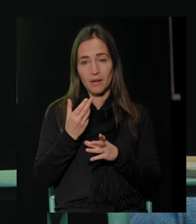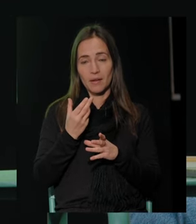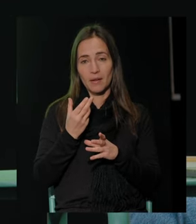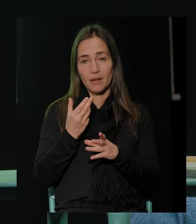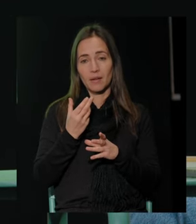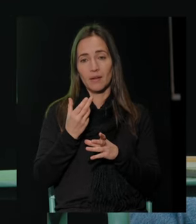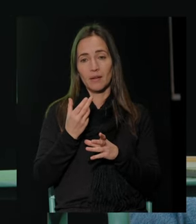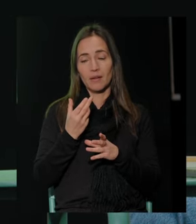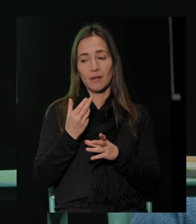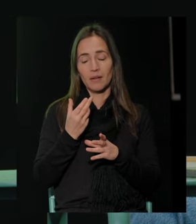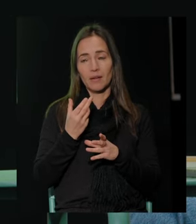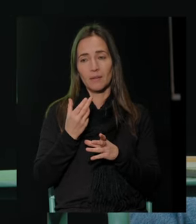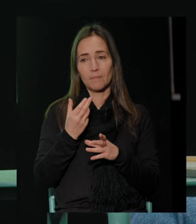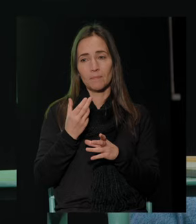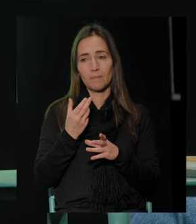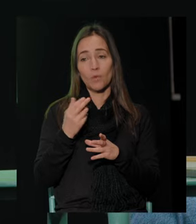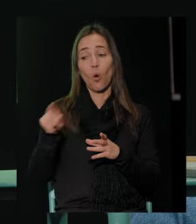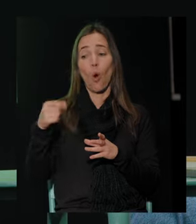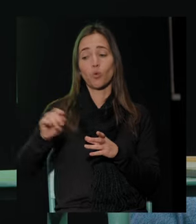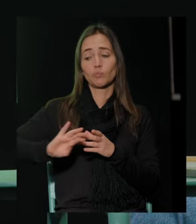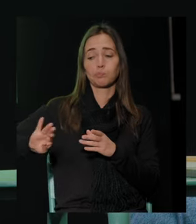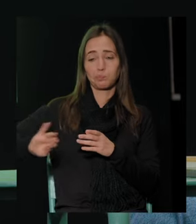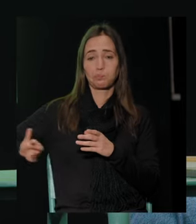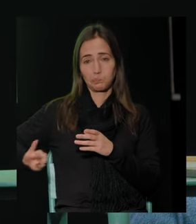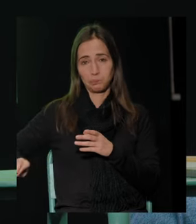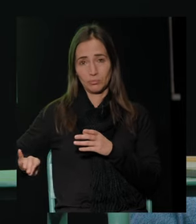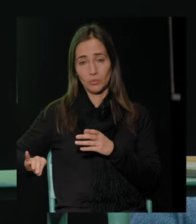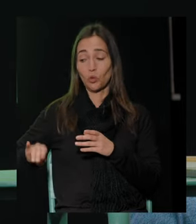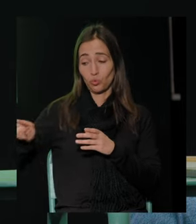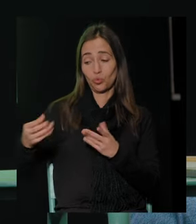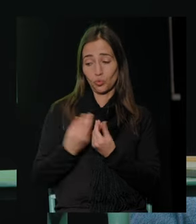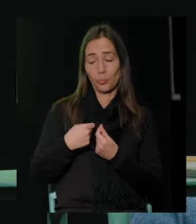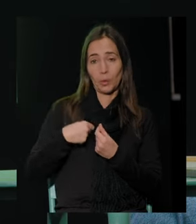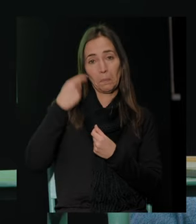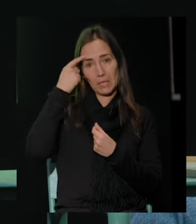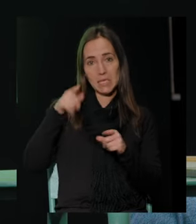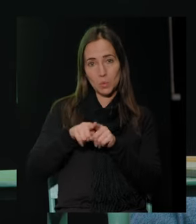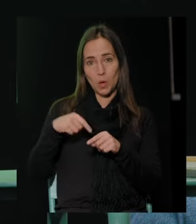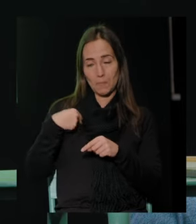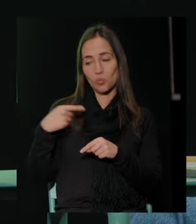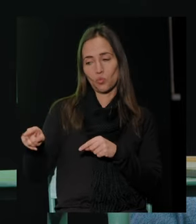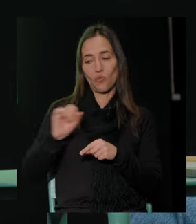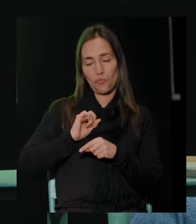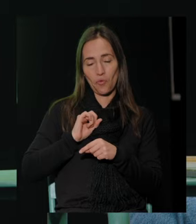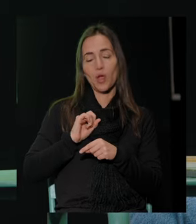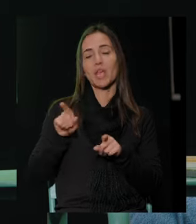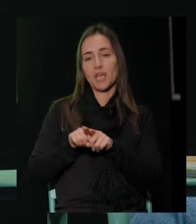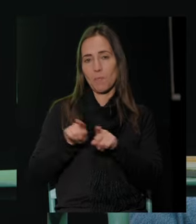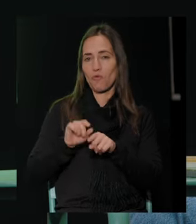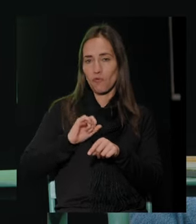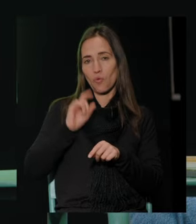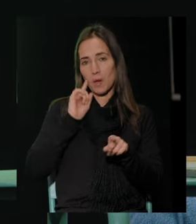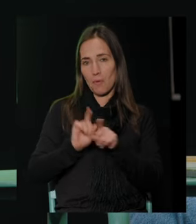não é? Desfraternizando os outros. Portanto, tu estás comigo, tu pensas como eu, tu és dos meus, tu és meu irmão ou minha